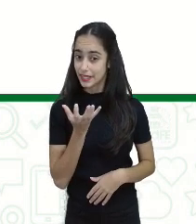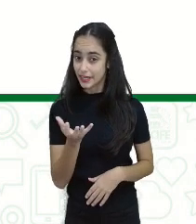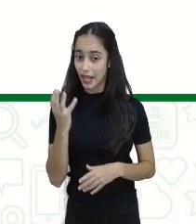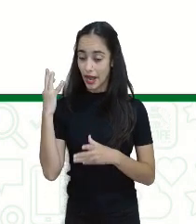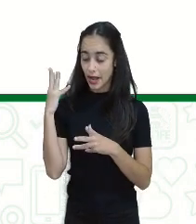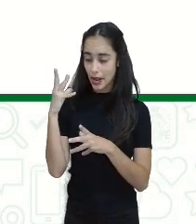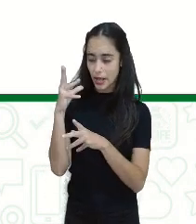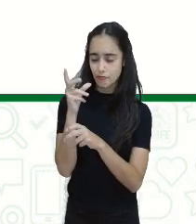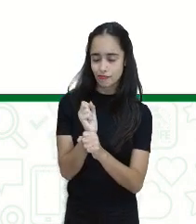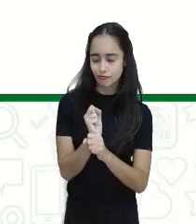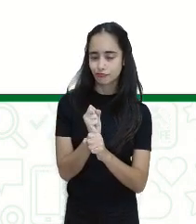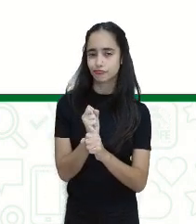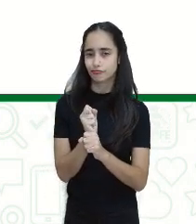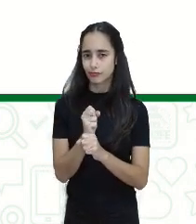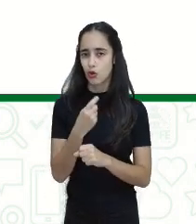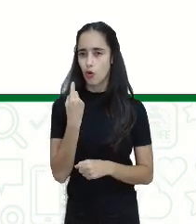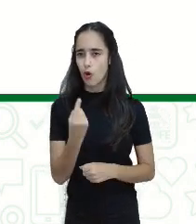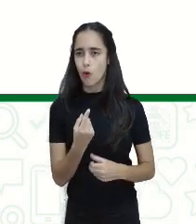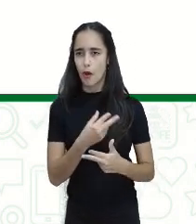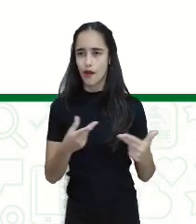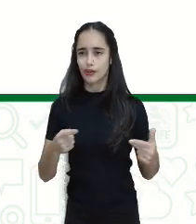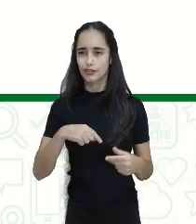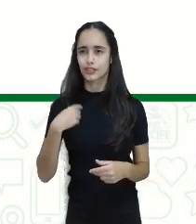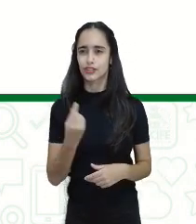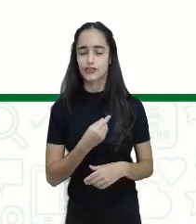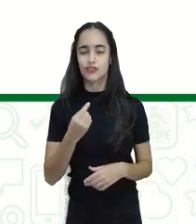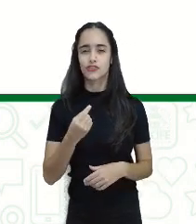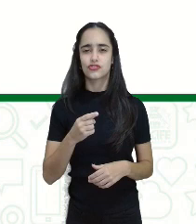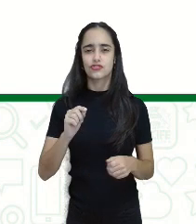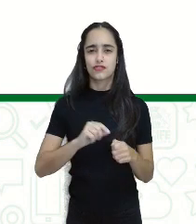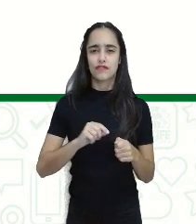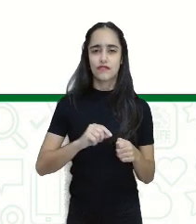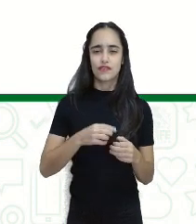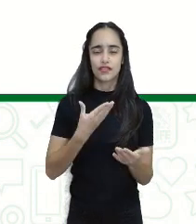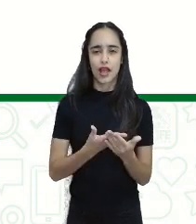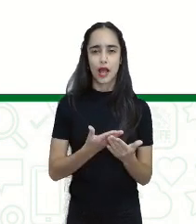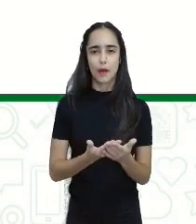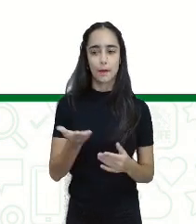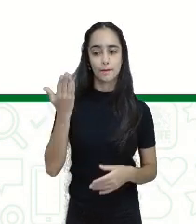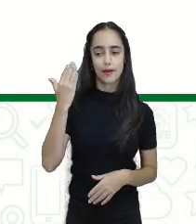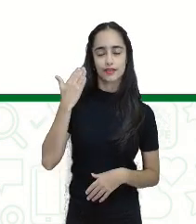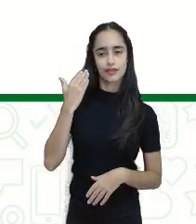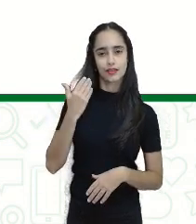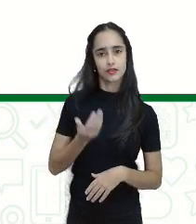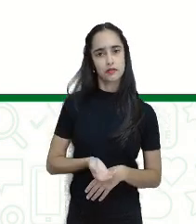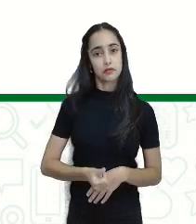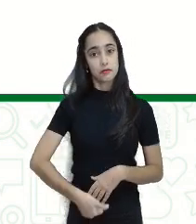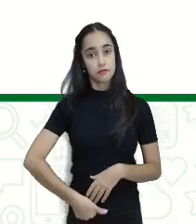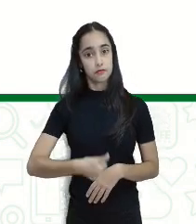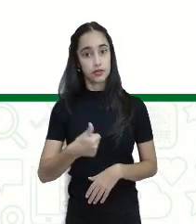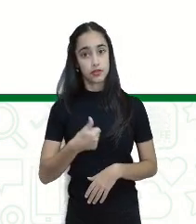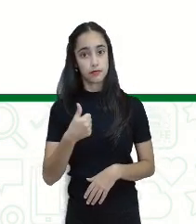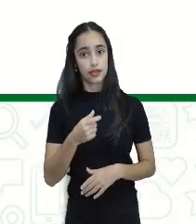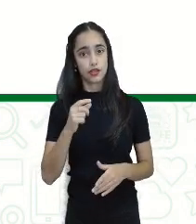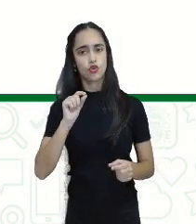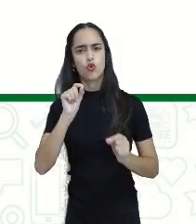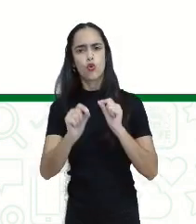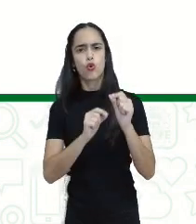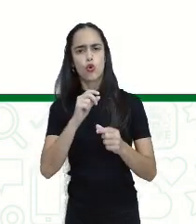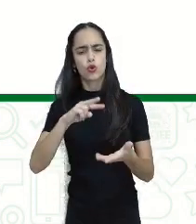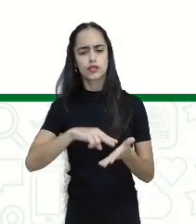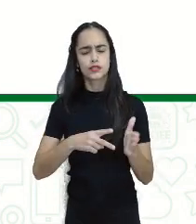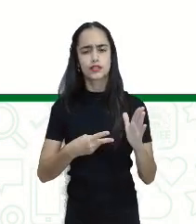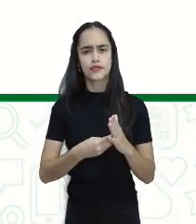aula passada. Primeiro, a gente vai relembrar o que é matéria. Será que vocês conseguem lembrar